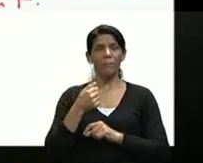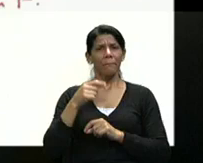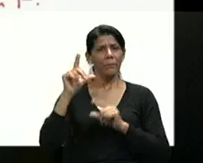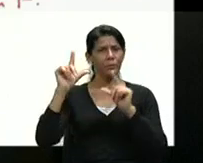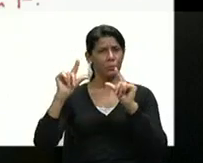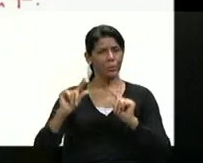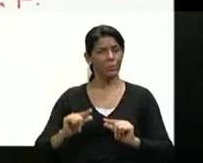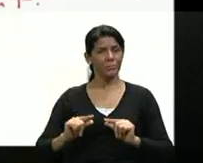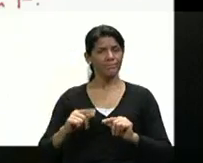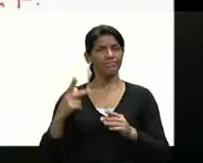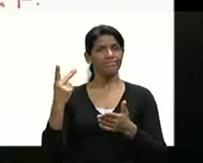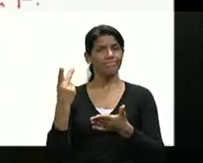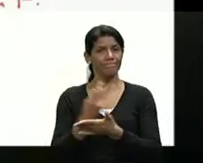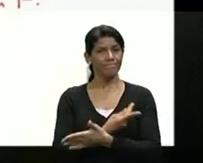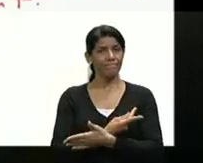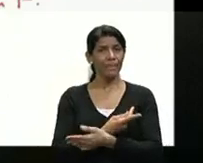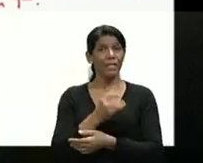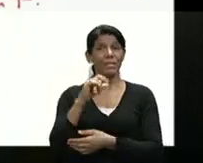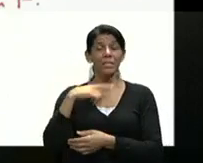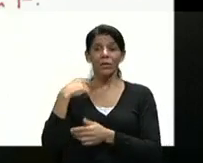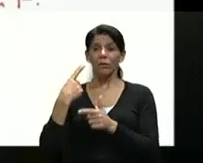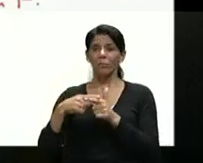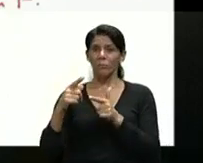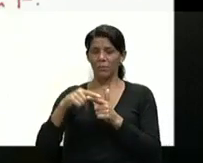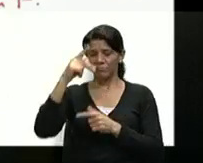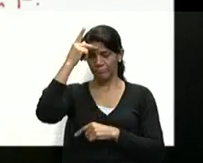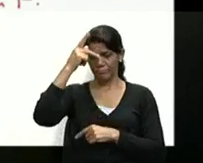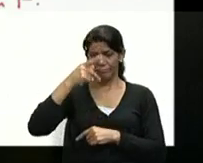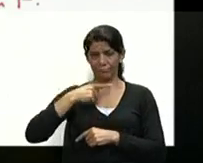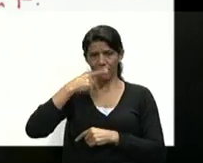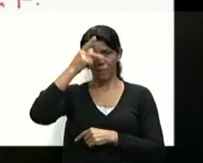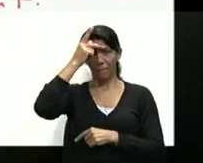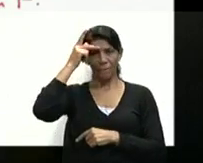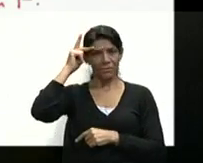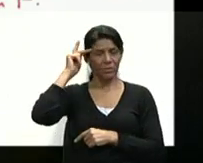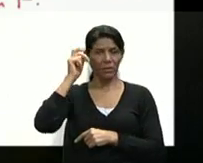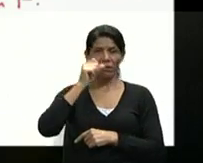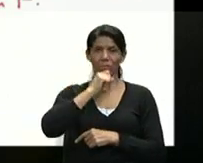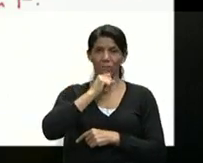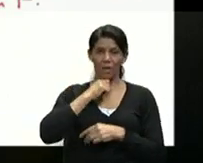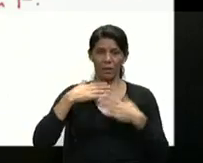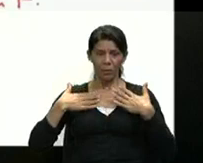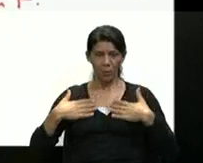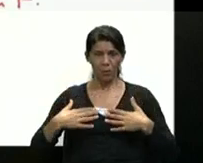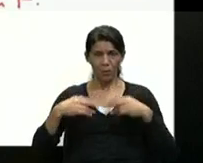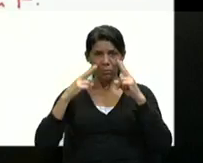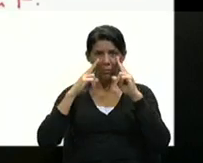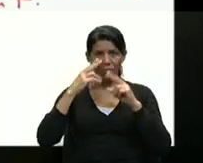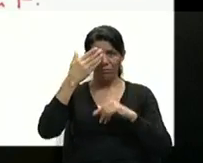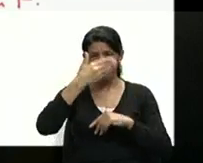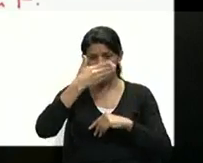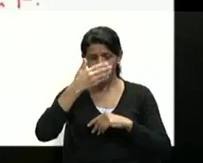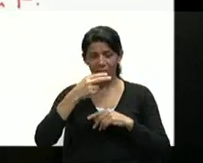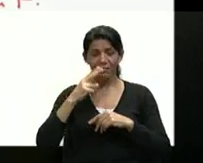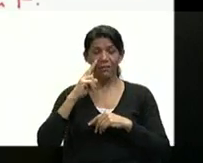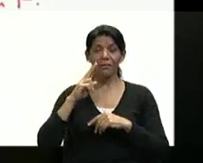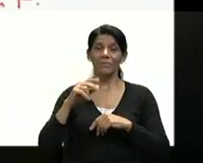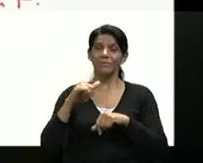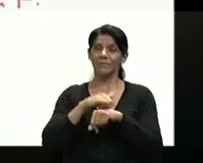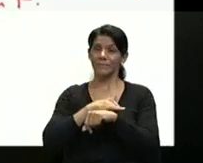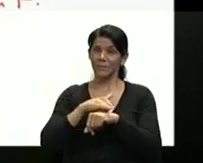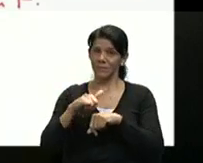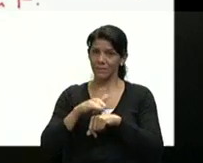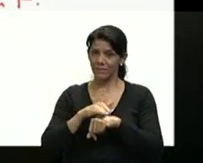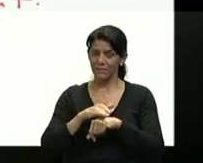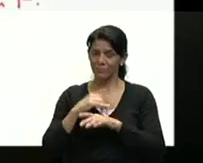acidentes. Se for um problema provocado pelo próprio envelhecimento, tanto físico quanto visual, promover